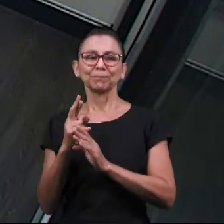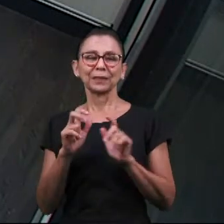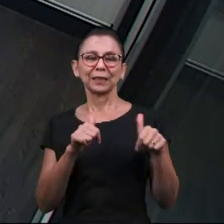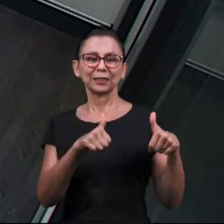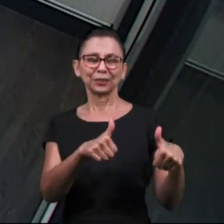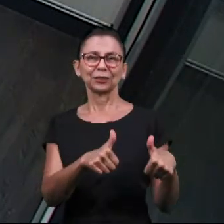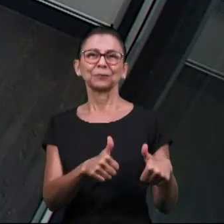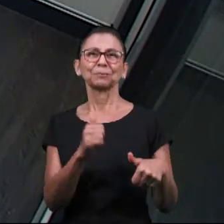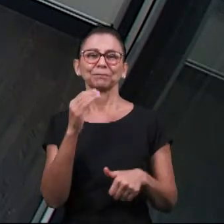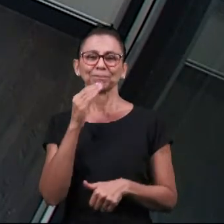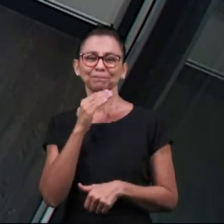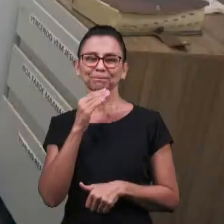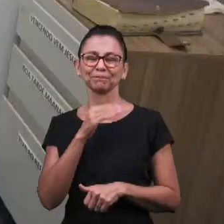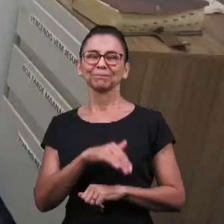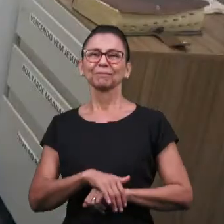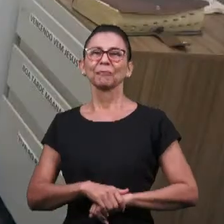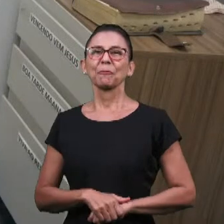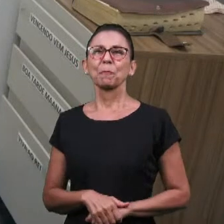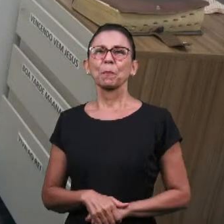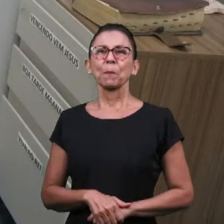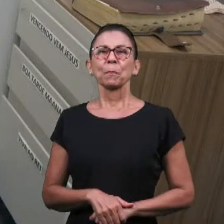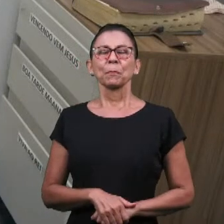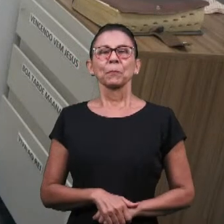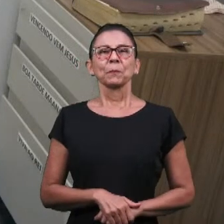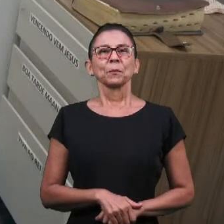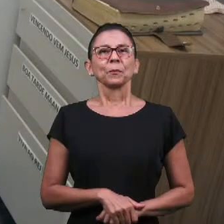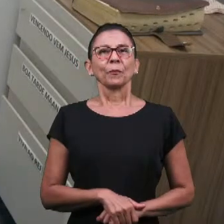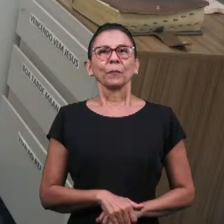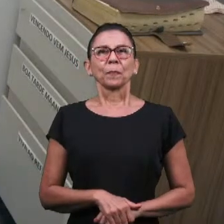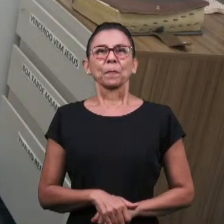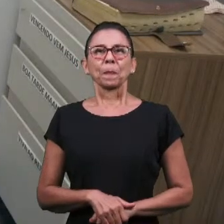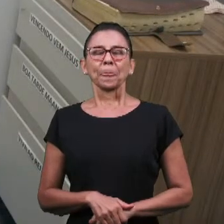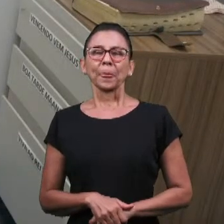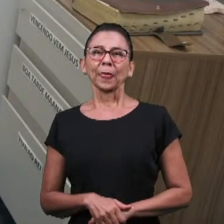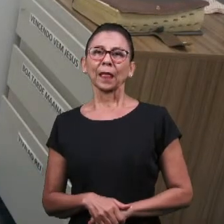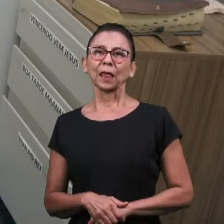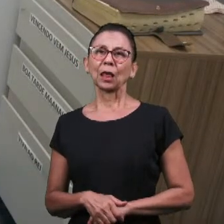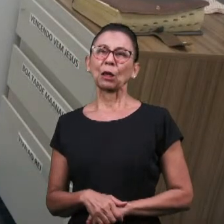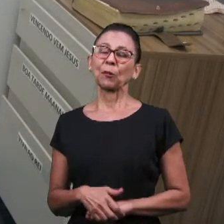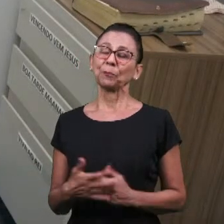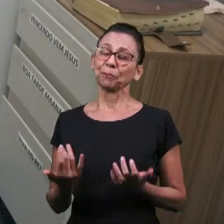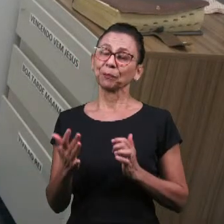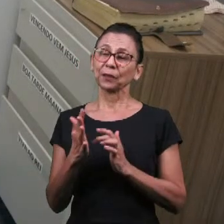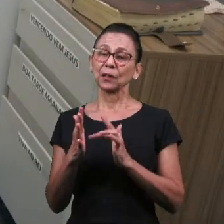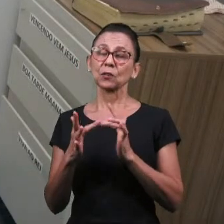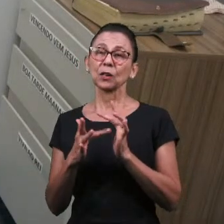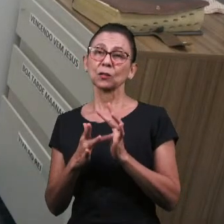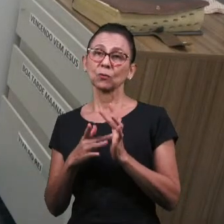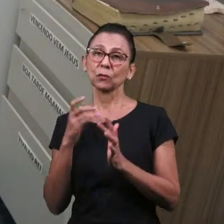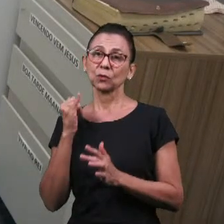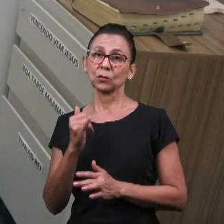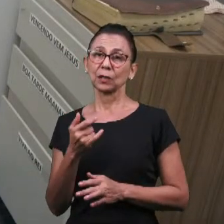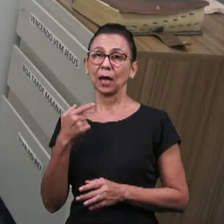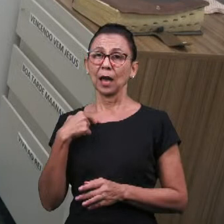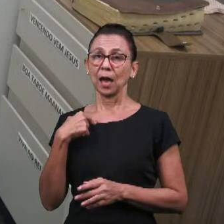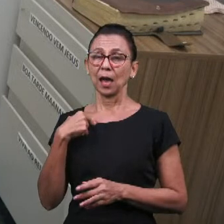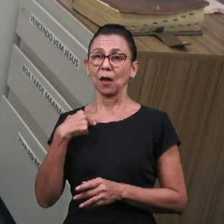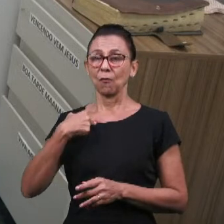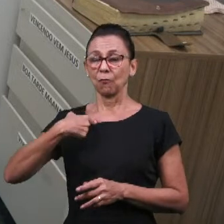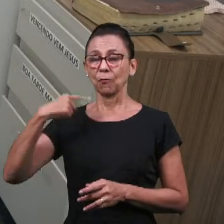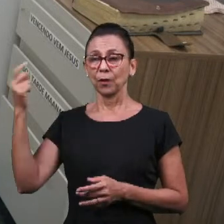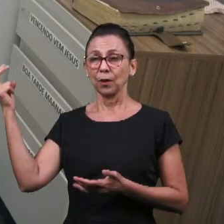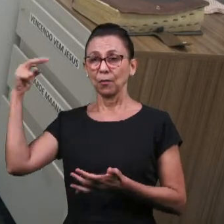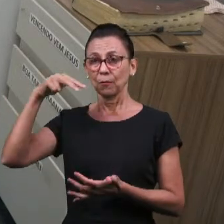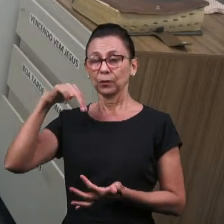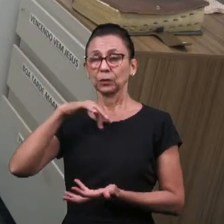15, 24, o Senhor Jesus, ele fala assim: eu não fui enviado senão as ovelhas perdidas à casa de Israel. Né? E era